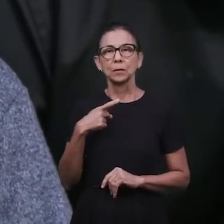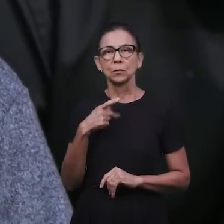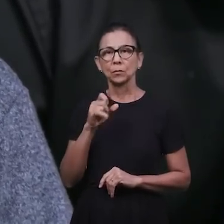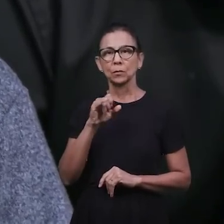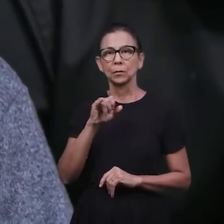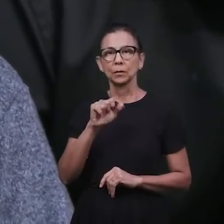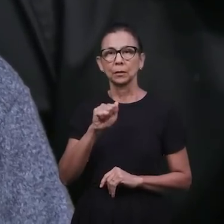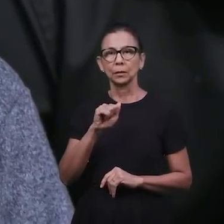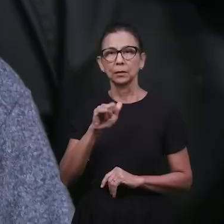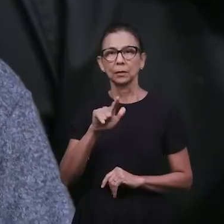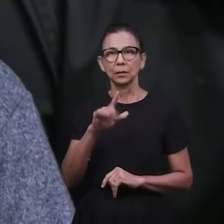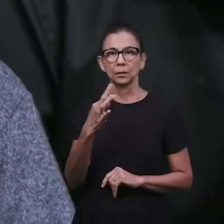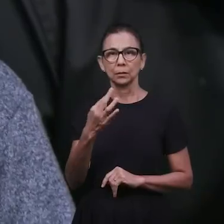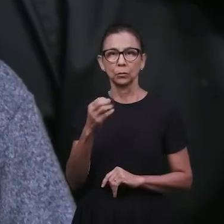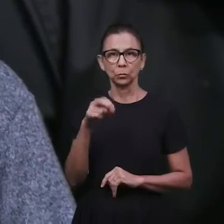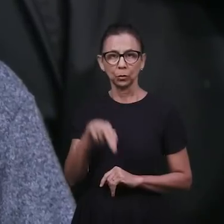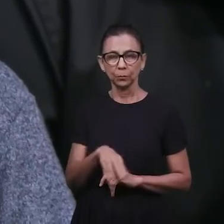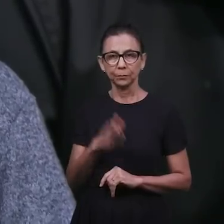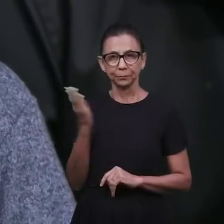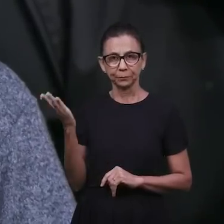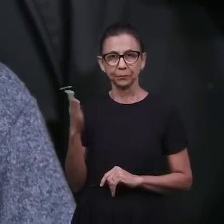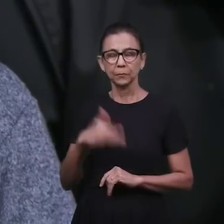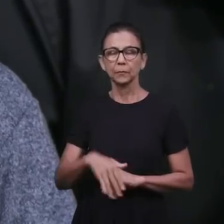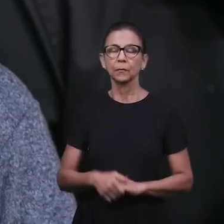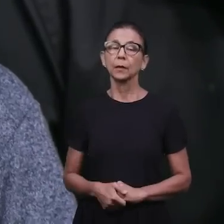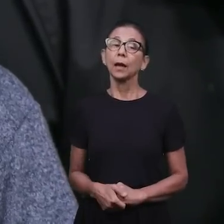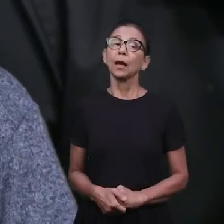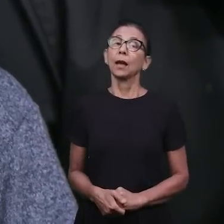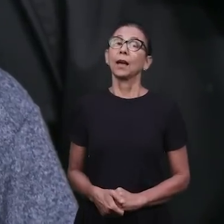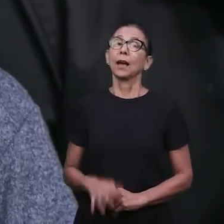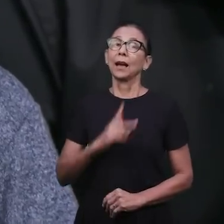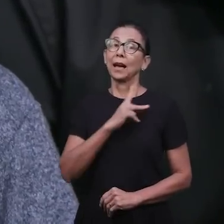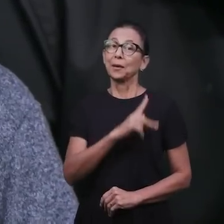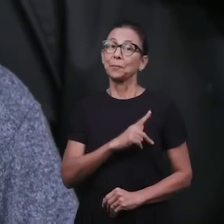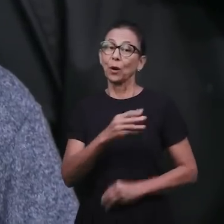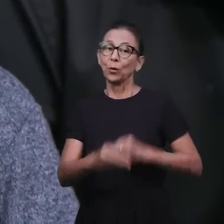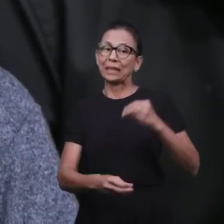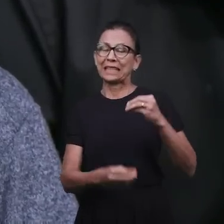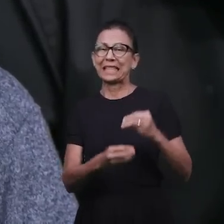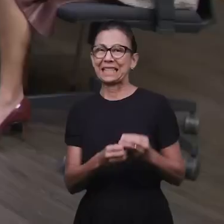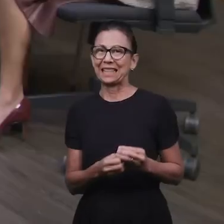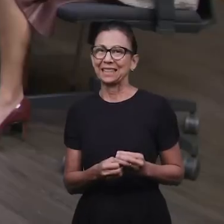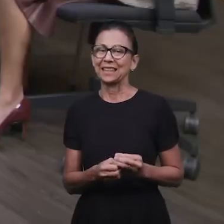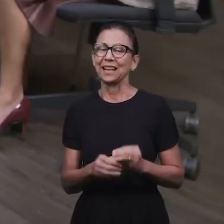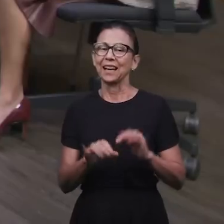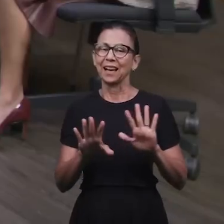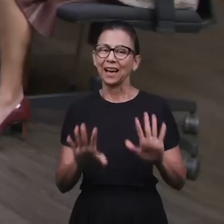nos convêm? Por que elas não nos convêm e quais as consequências ao praticá-las?